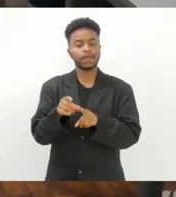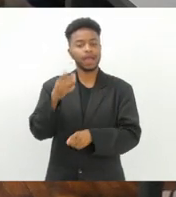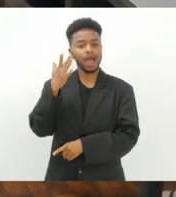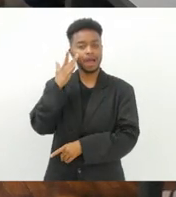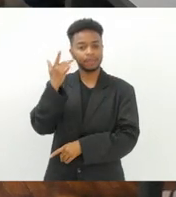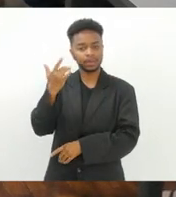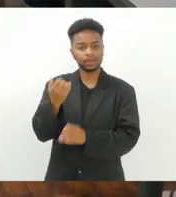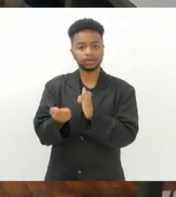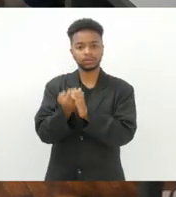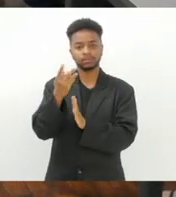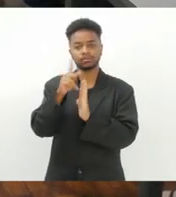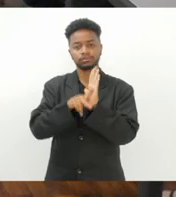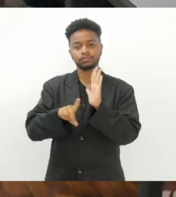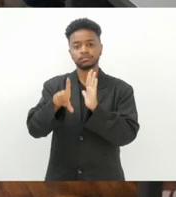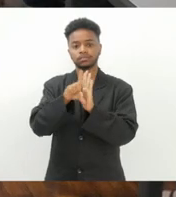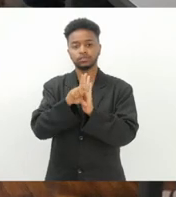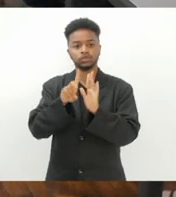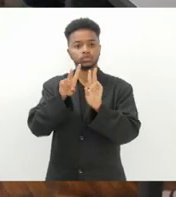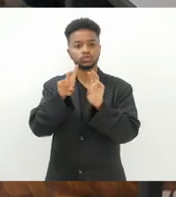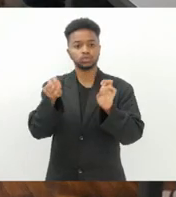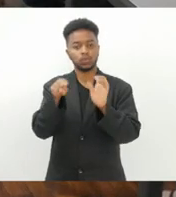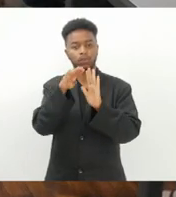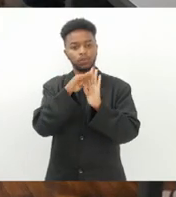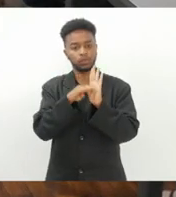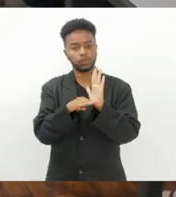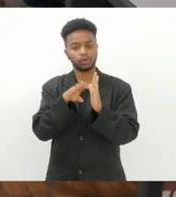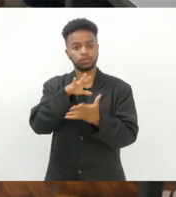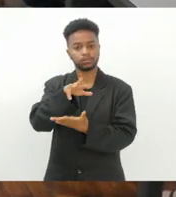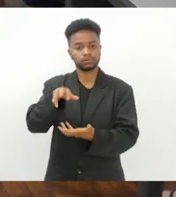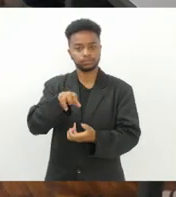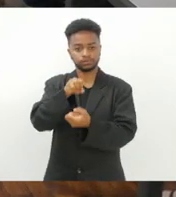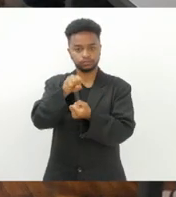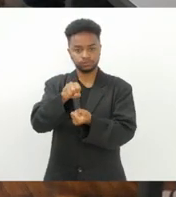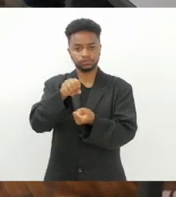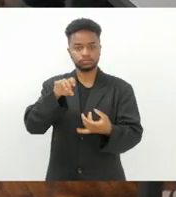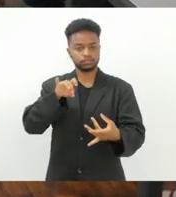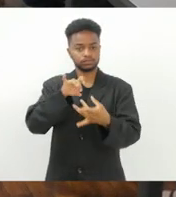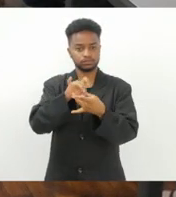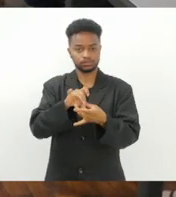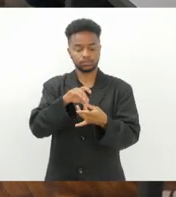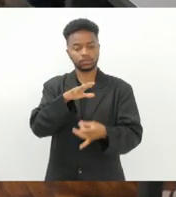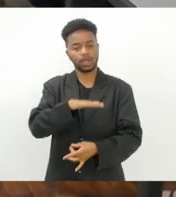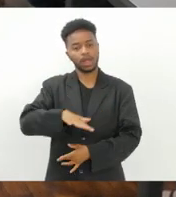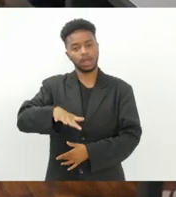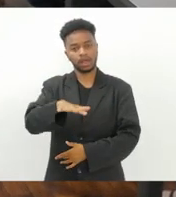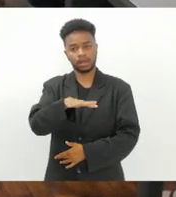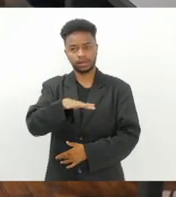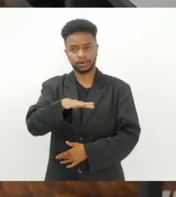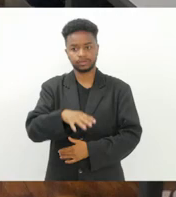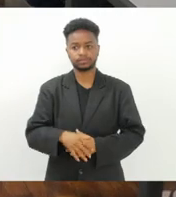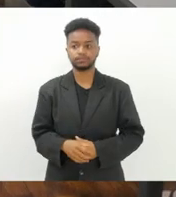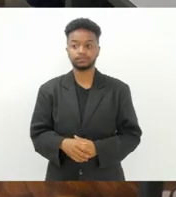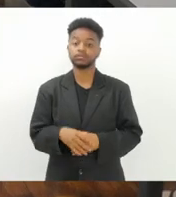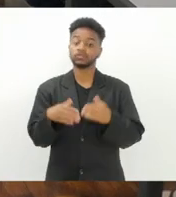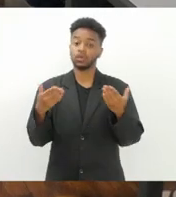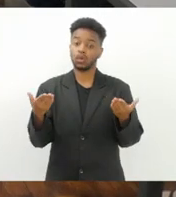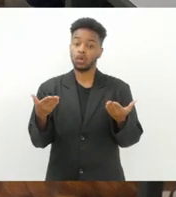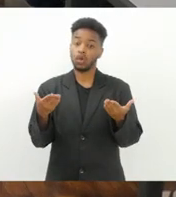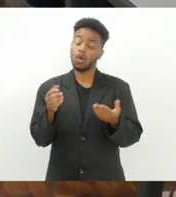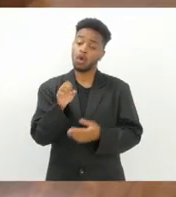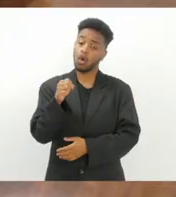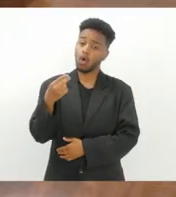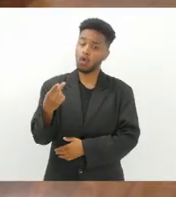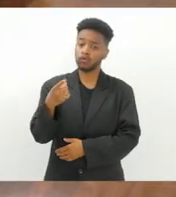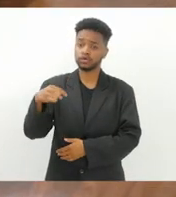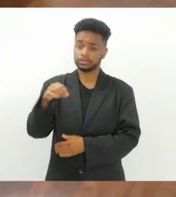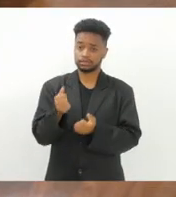de lei sobre um programa de sustentabilidade nesses espaços. Vocês ou já receberam ou